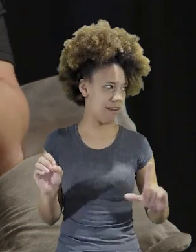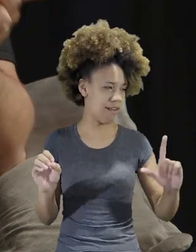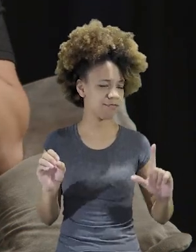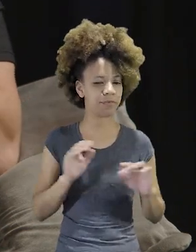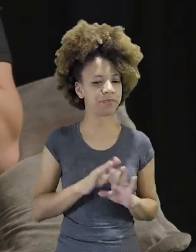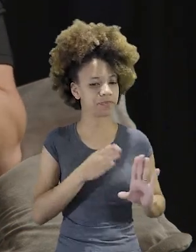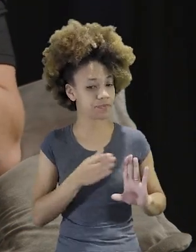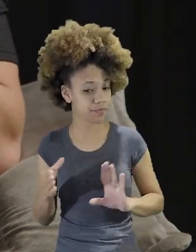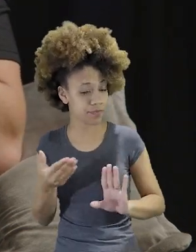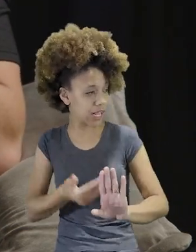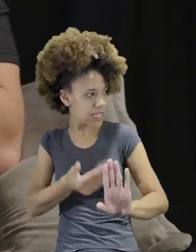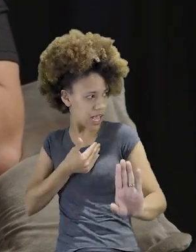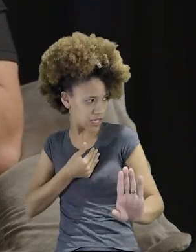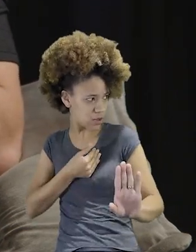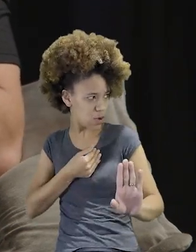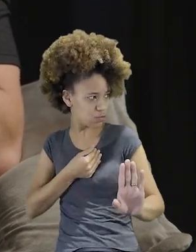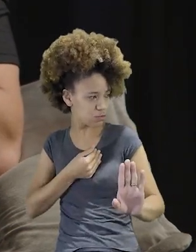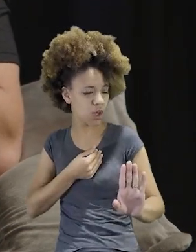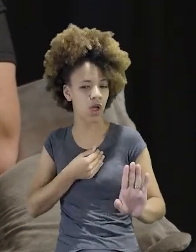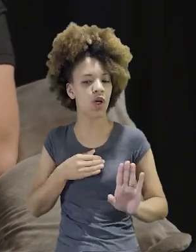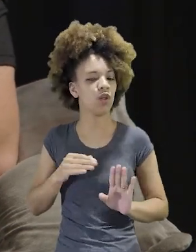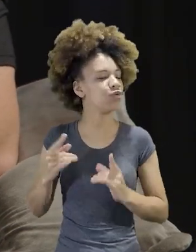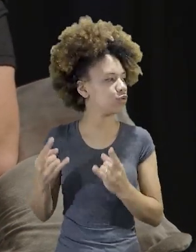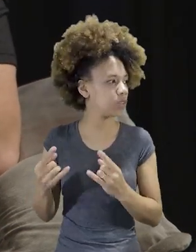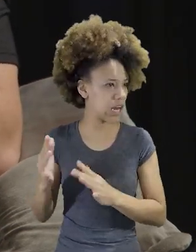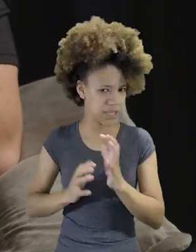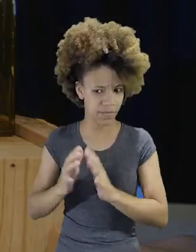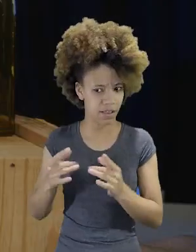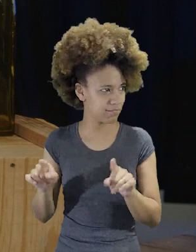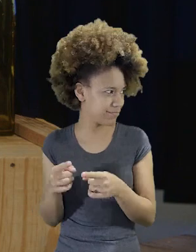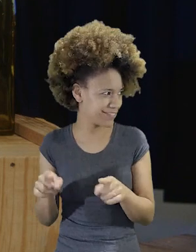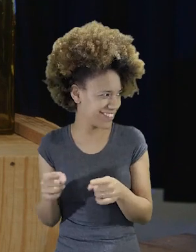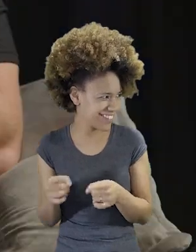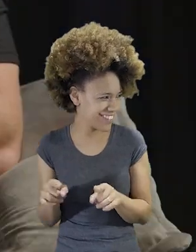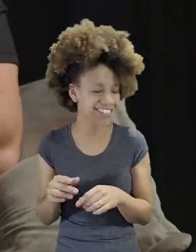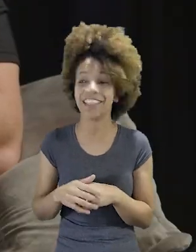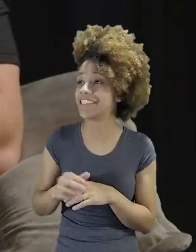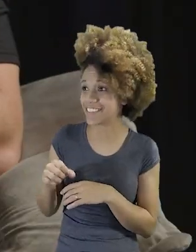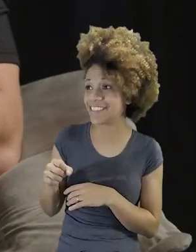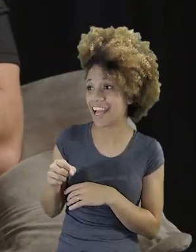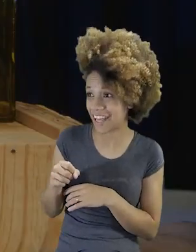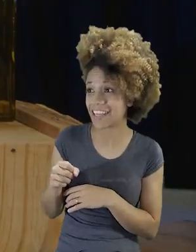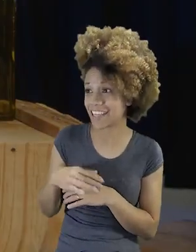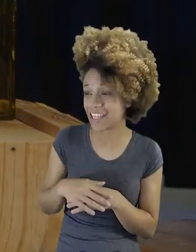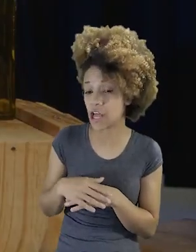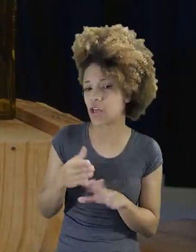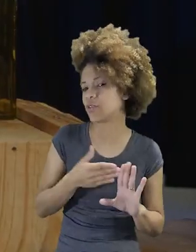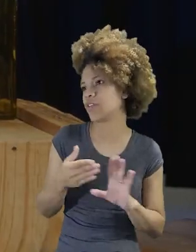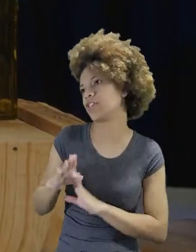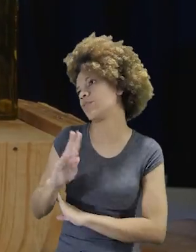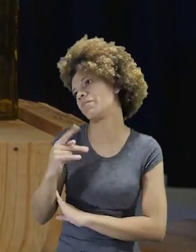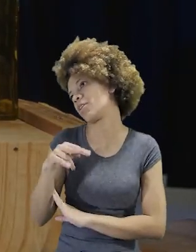um pouco de Costa Leste durante o tempo que eles saíram dos Beatles não sabe dessa história ele se tratava através das músicas ele tava